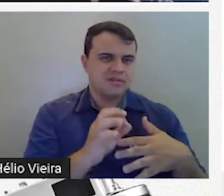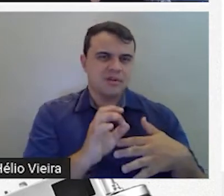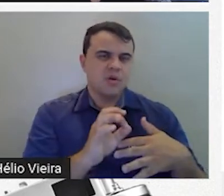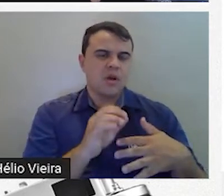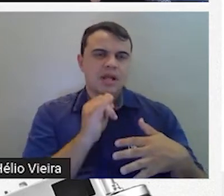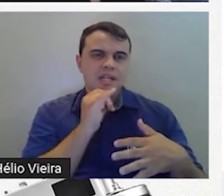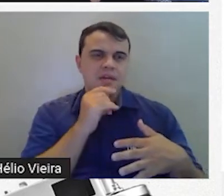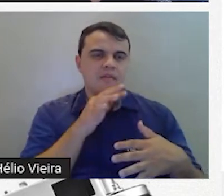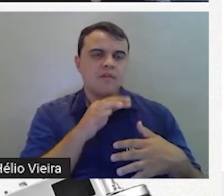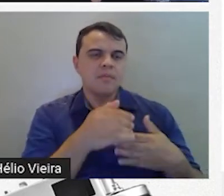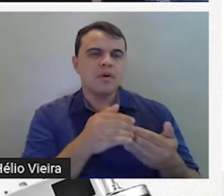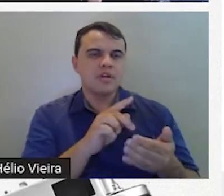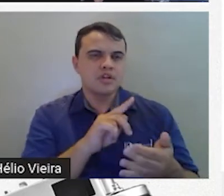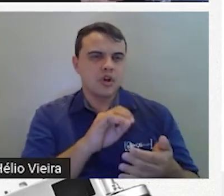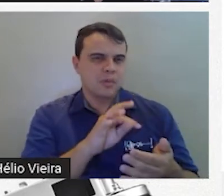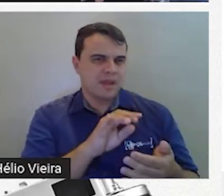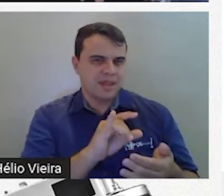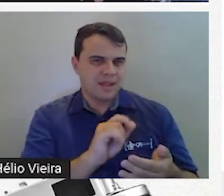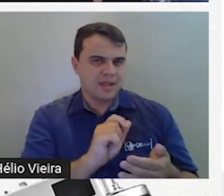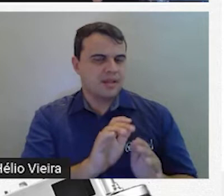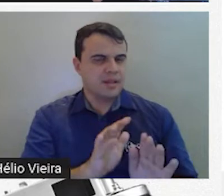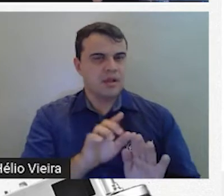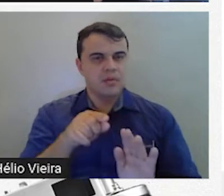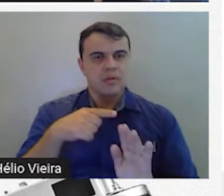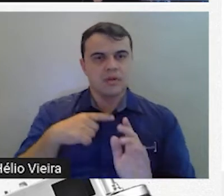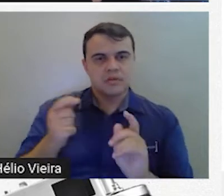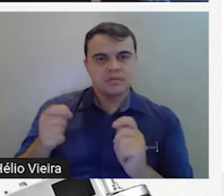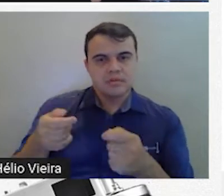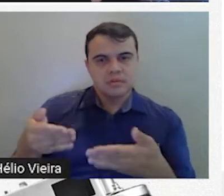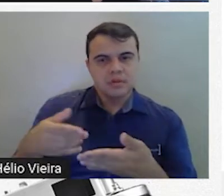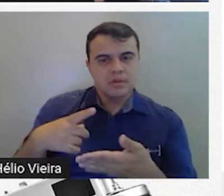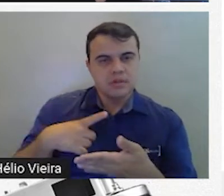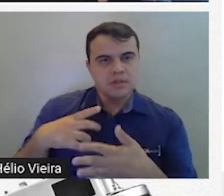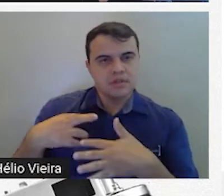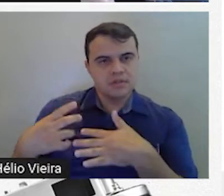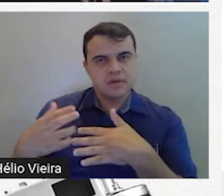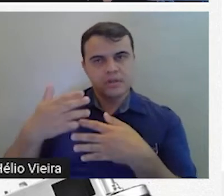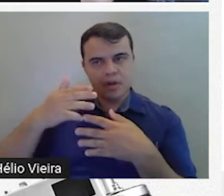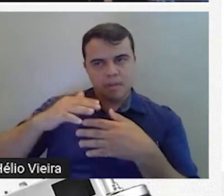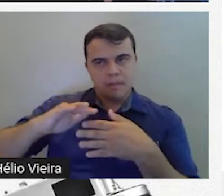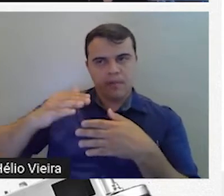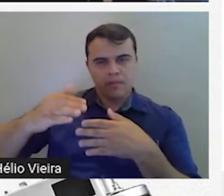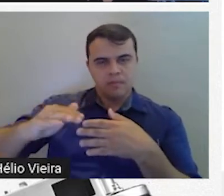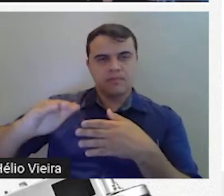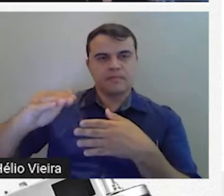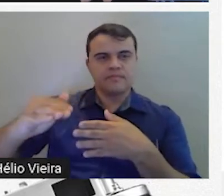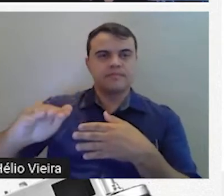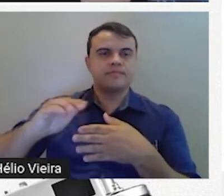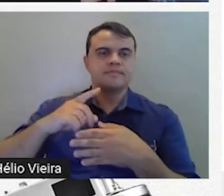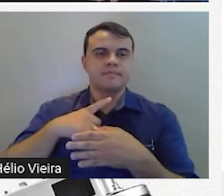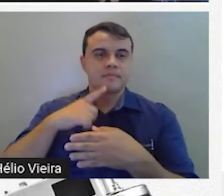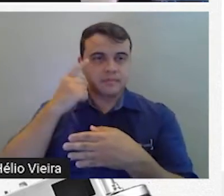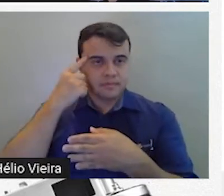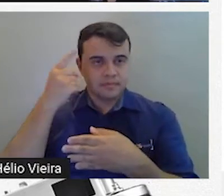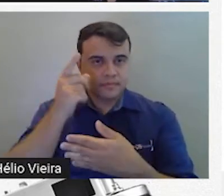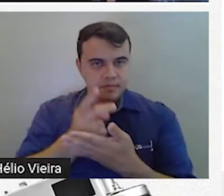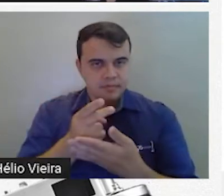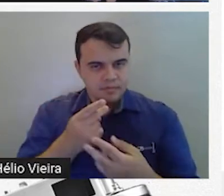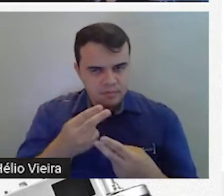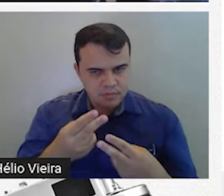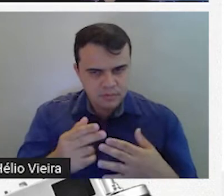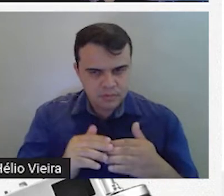necessariamente precisa ser formas geométricas. Aqui, por exemplo, a gente tem várias montanhas que a ideia é sempre a mesma,